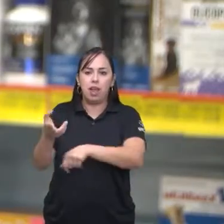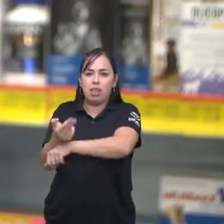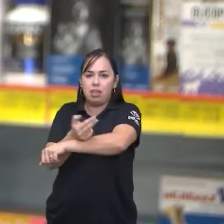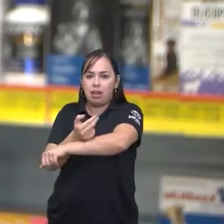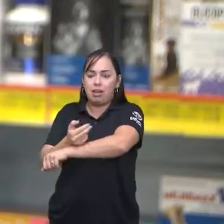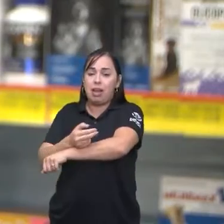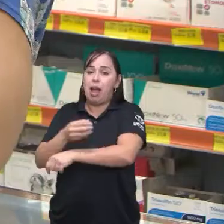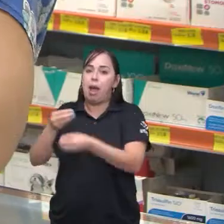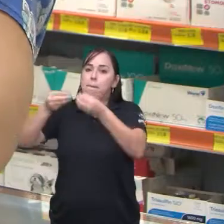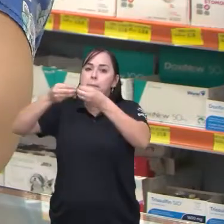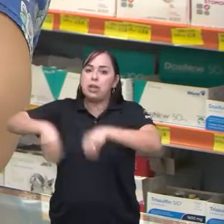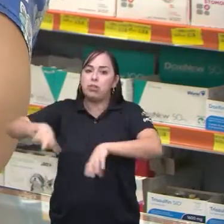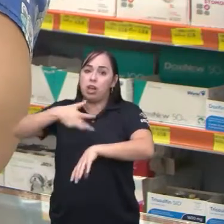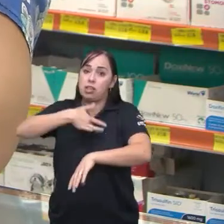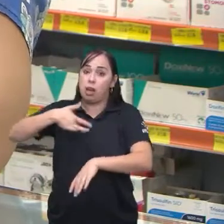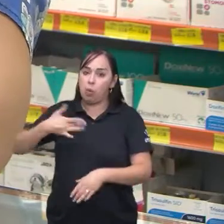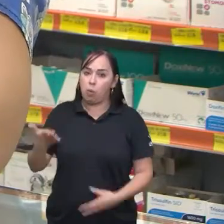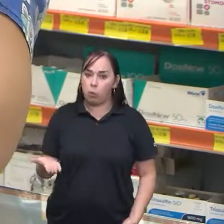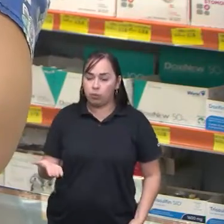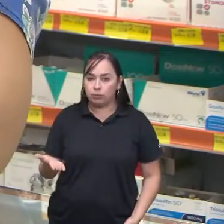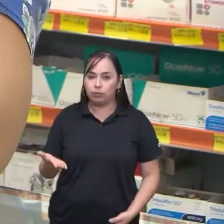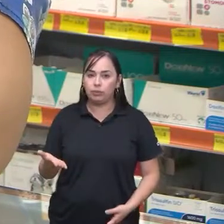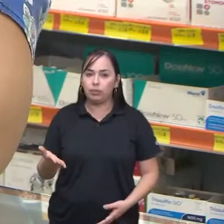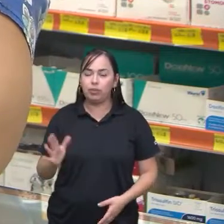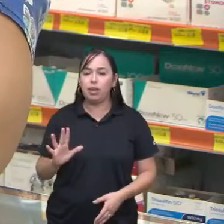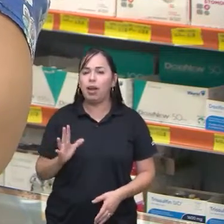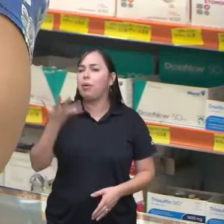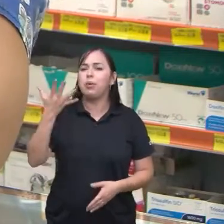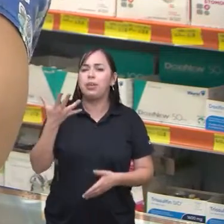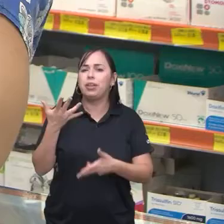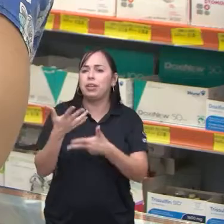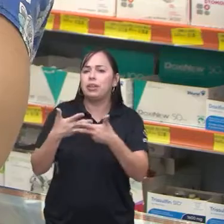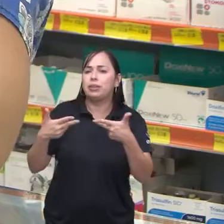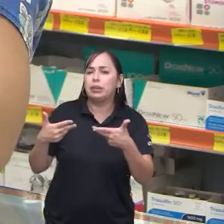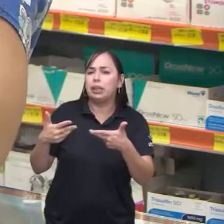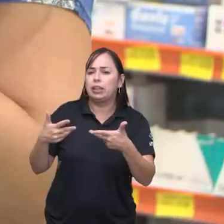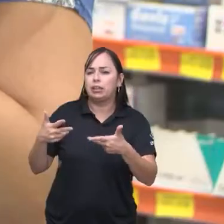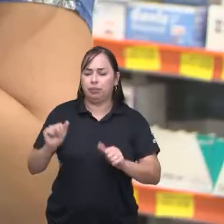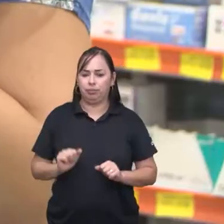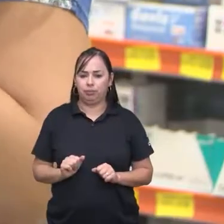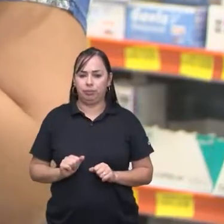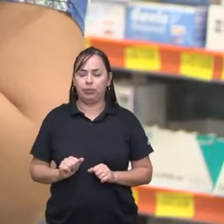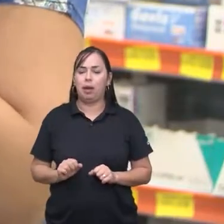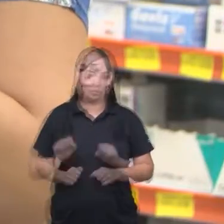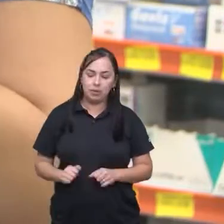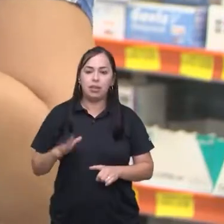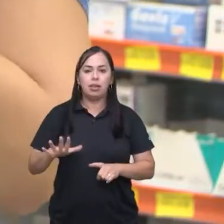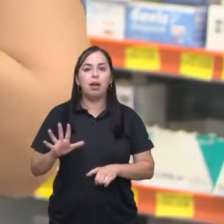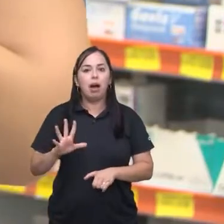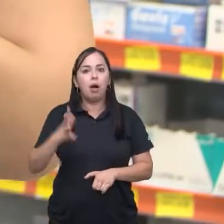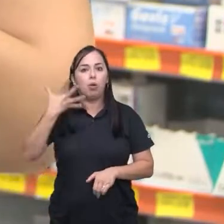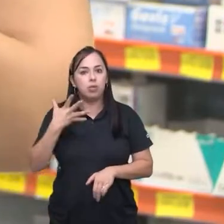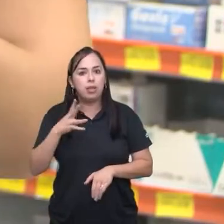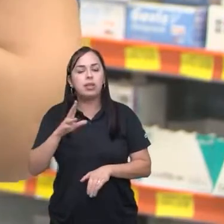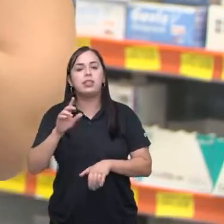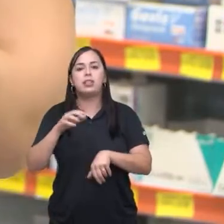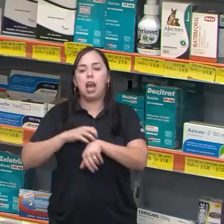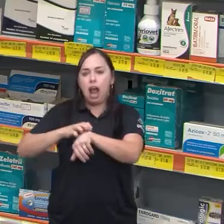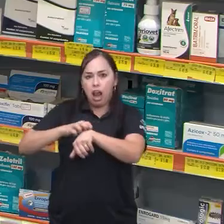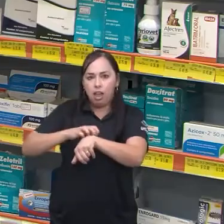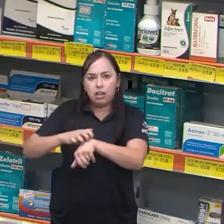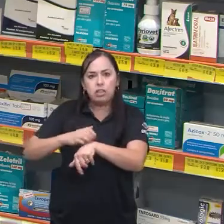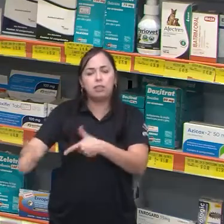esta veterinária, piercings e tatuagens representam um risco à saúde dos animais, ocasionando uma série de